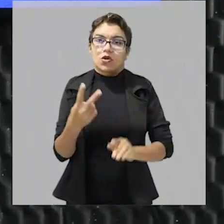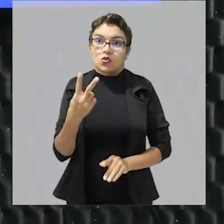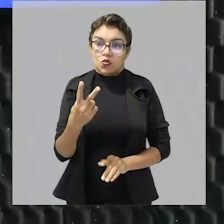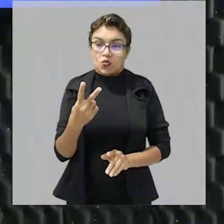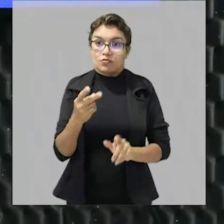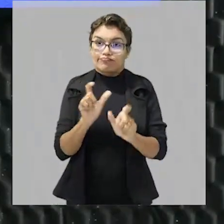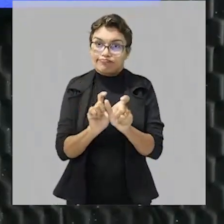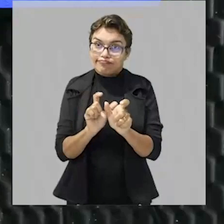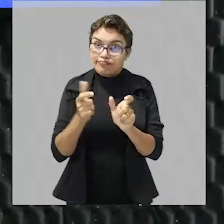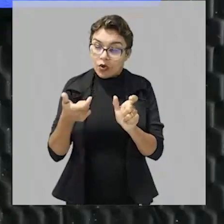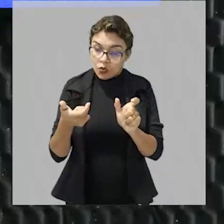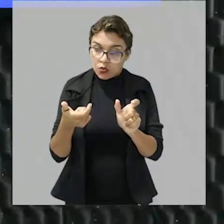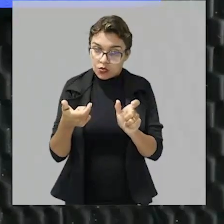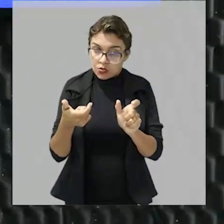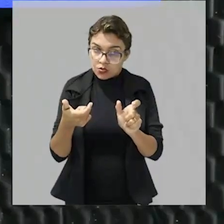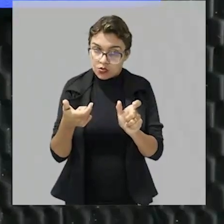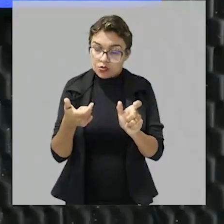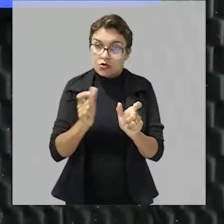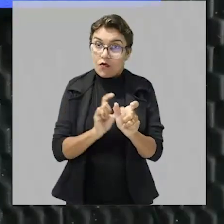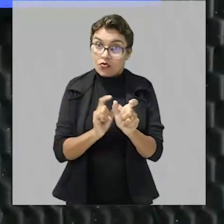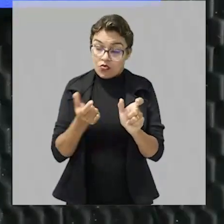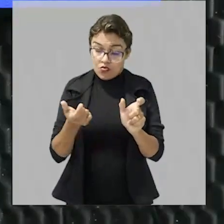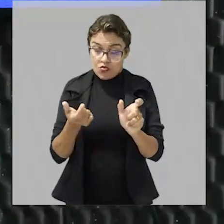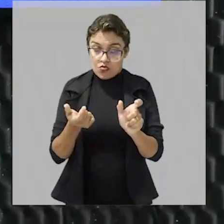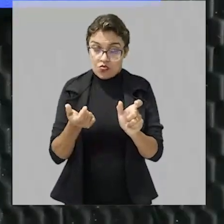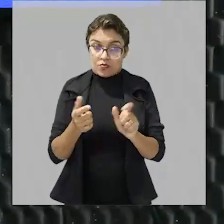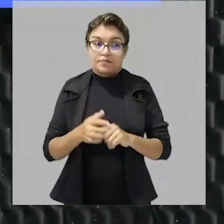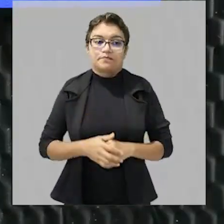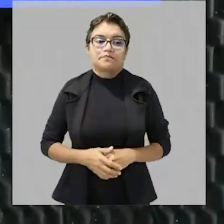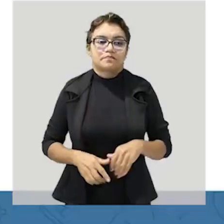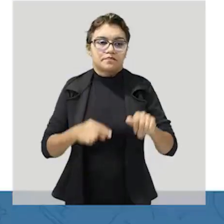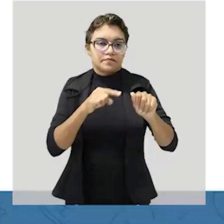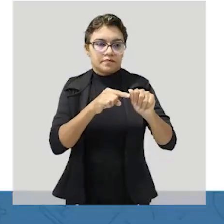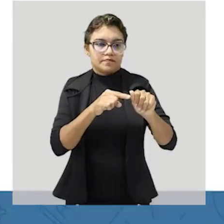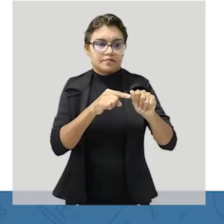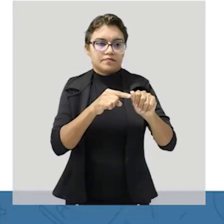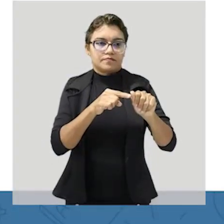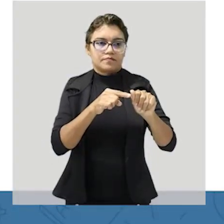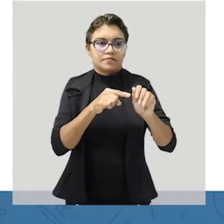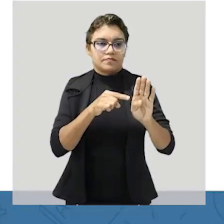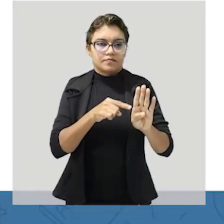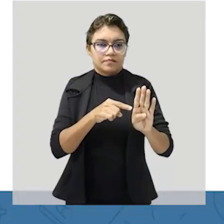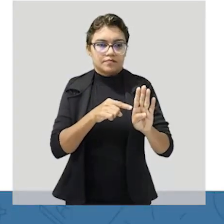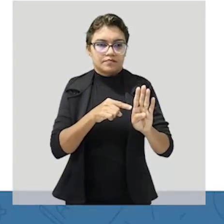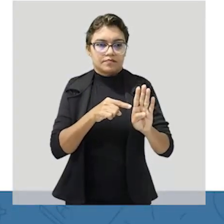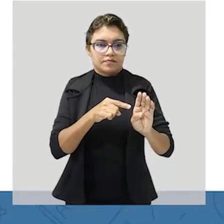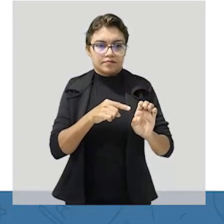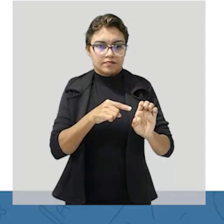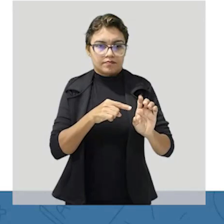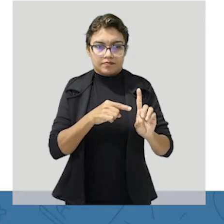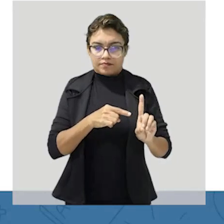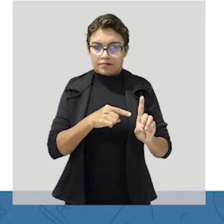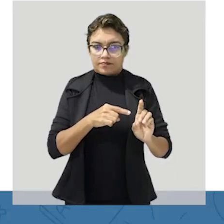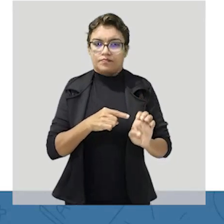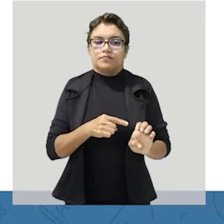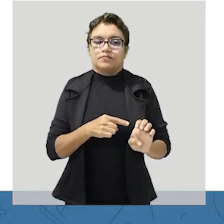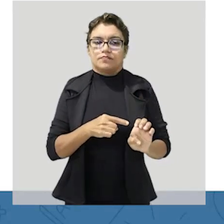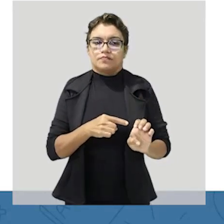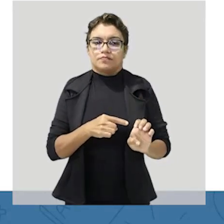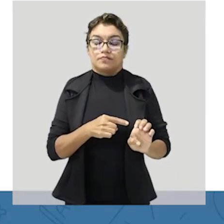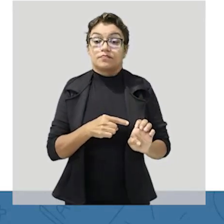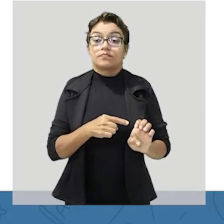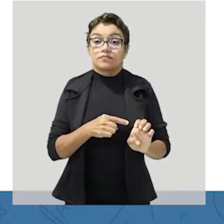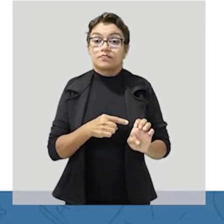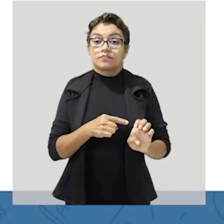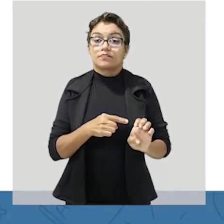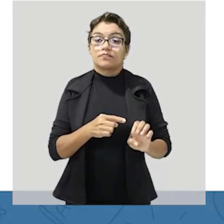uma questão. Aqui, no caso, todas essas questões de exceto, elas não são mais muito